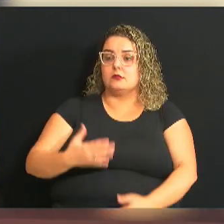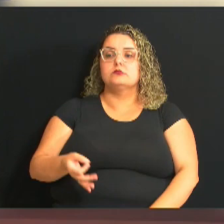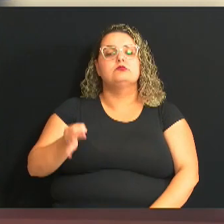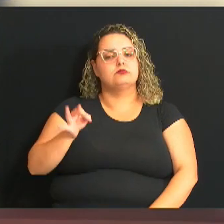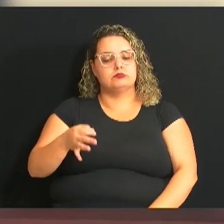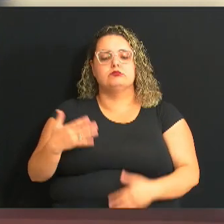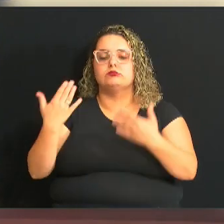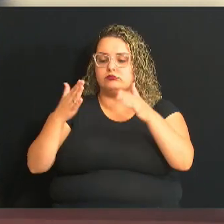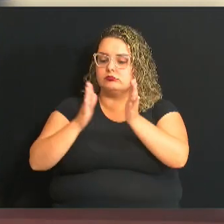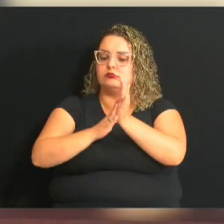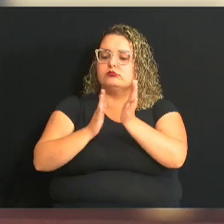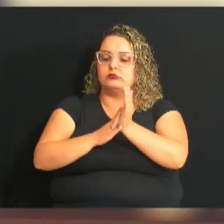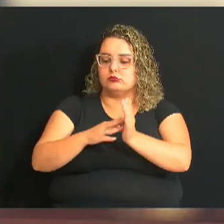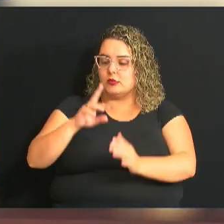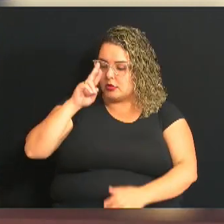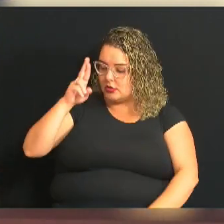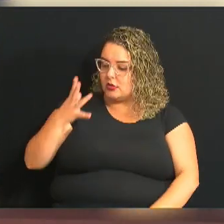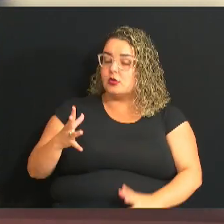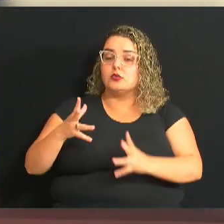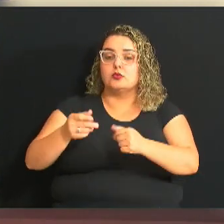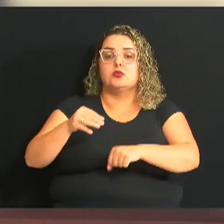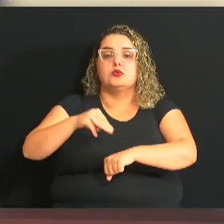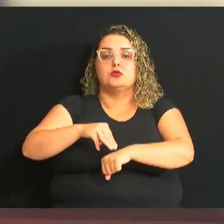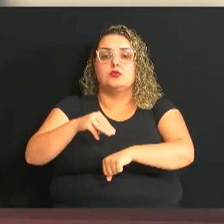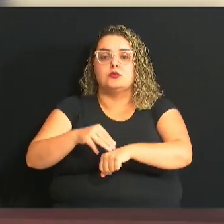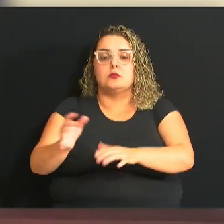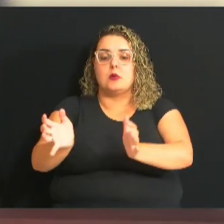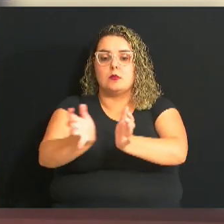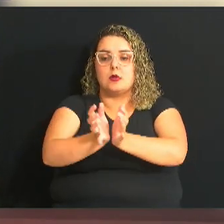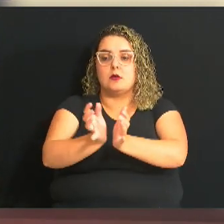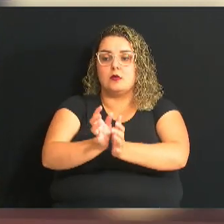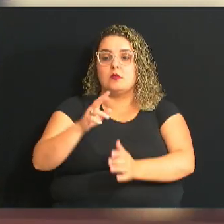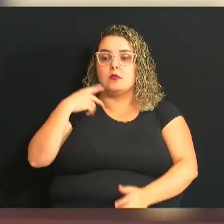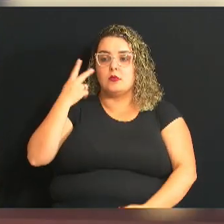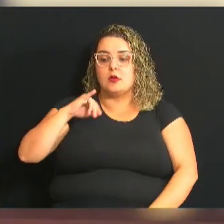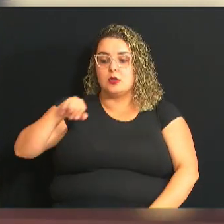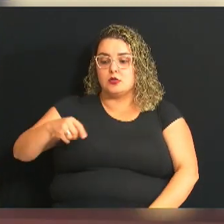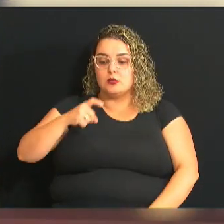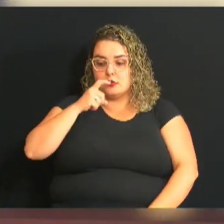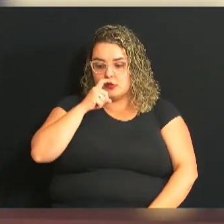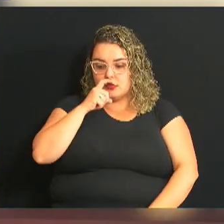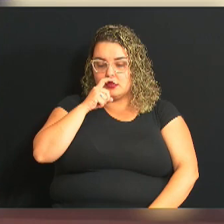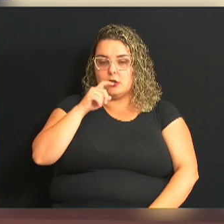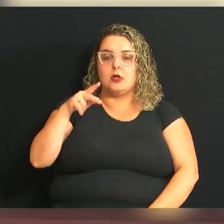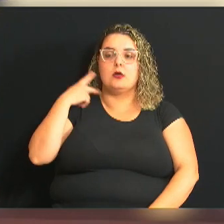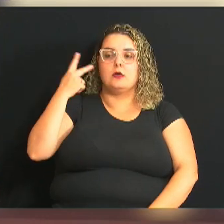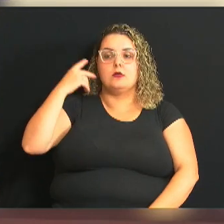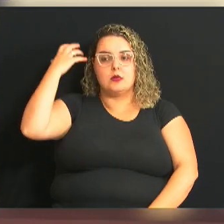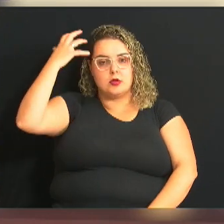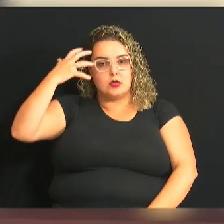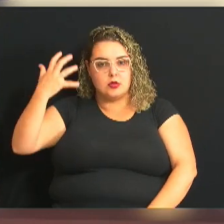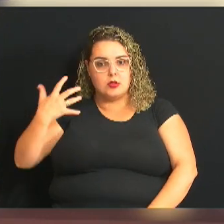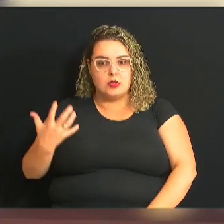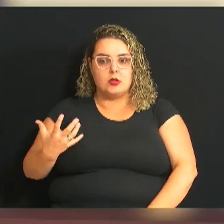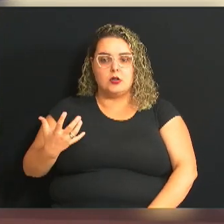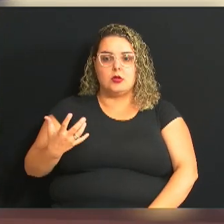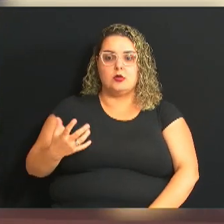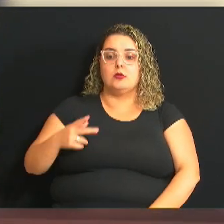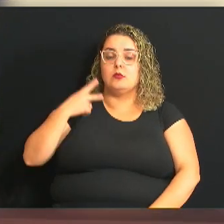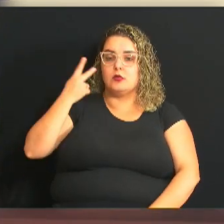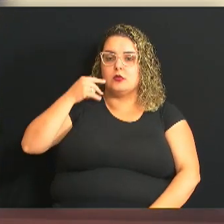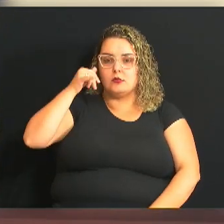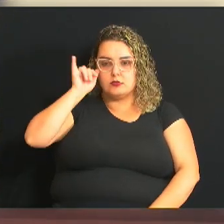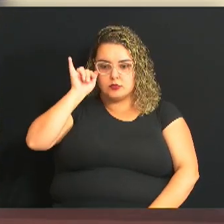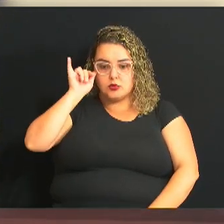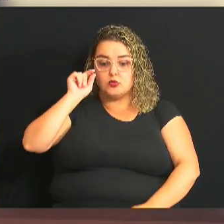Vossa Excelência, todos os membros da comissão, o vereador Jorge Schneider, a vereadora Guida, o vereador Paulo Búfalo, os